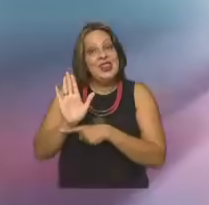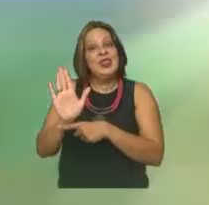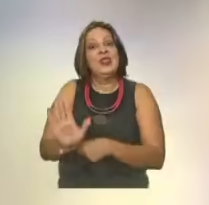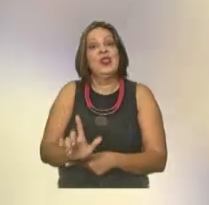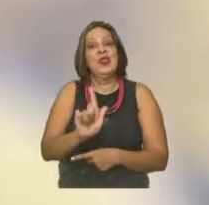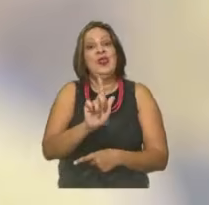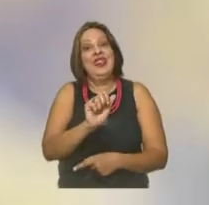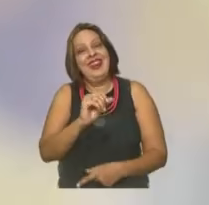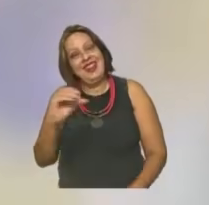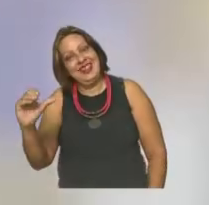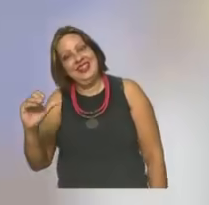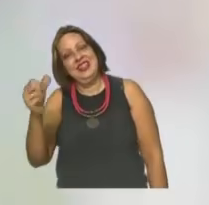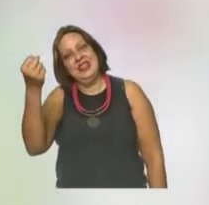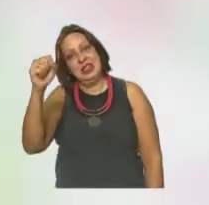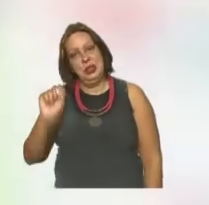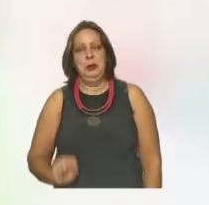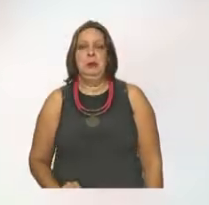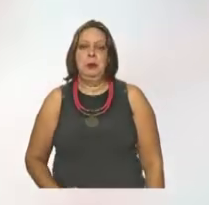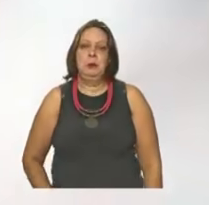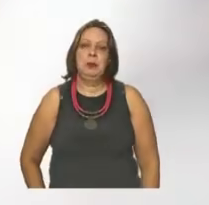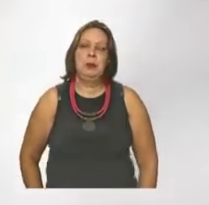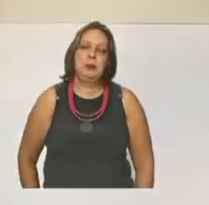Sergipe.